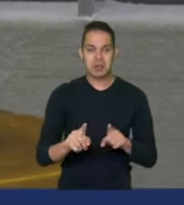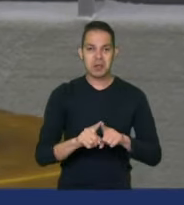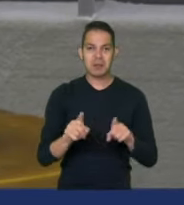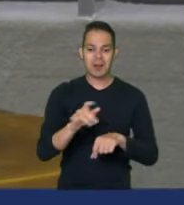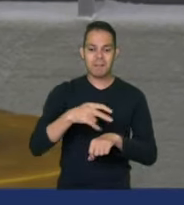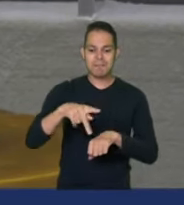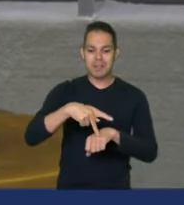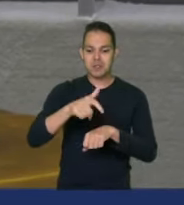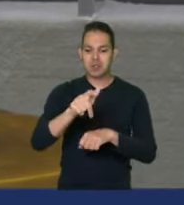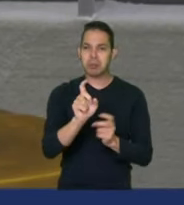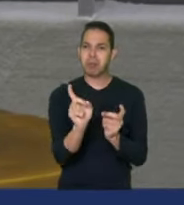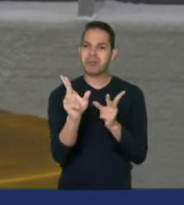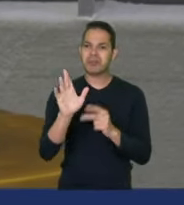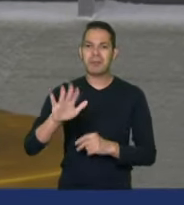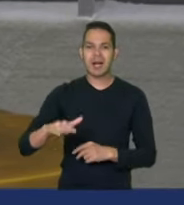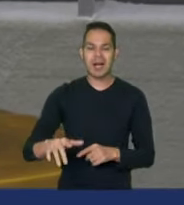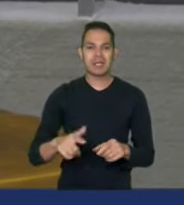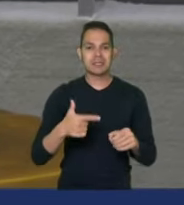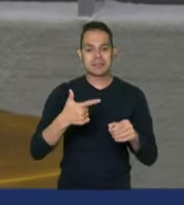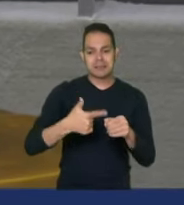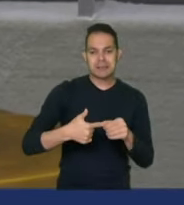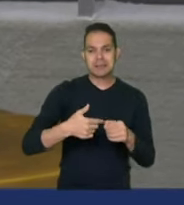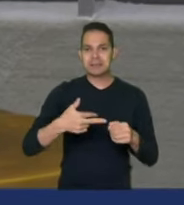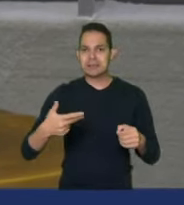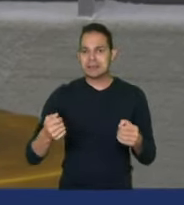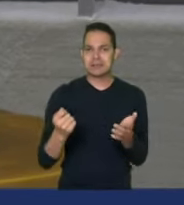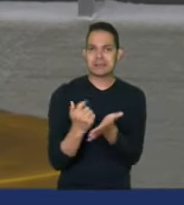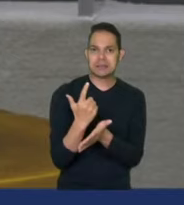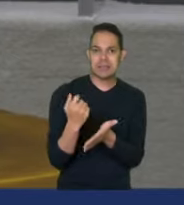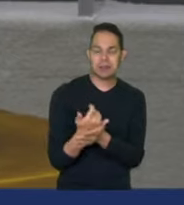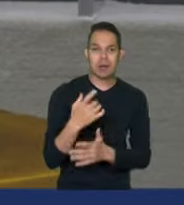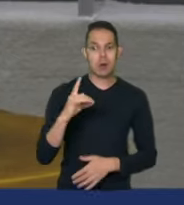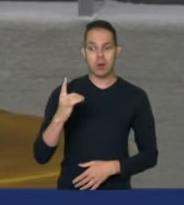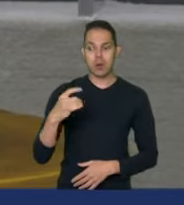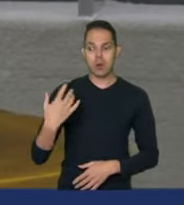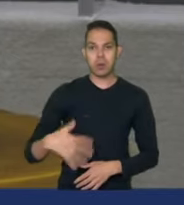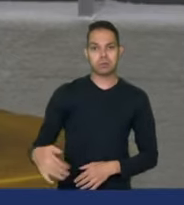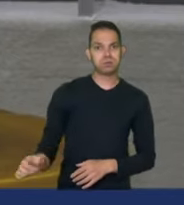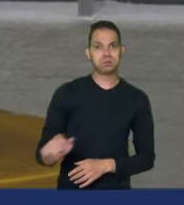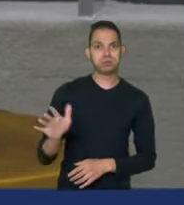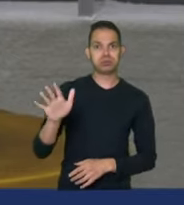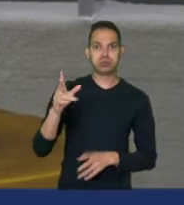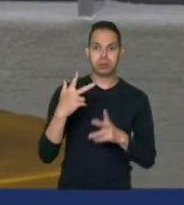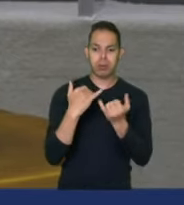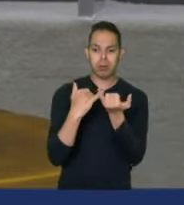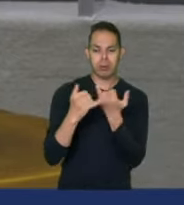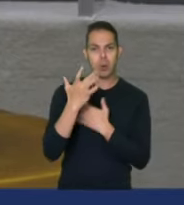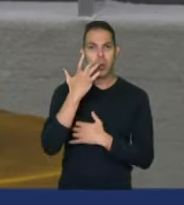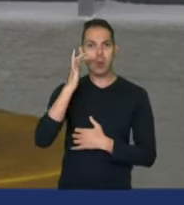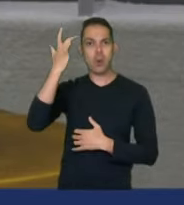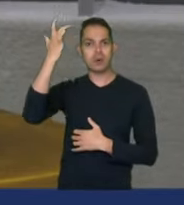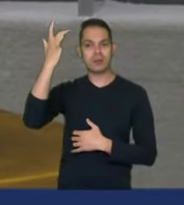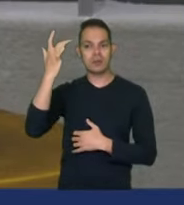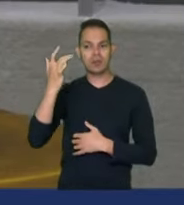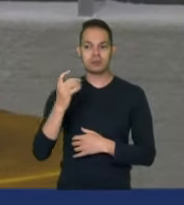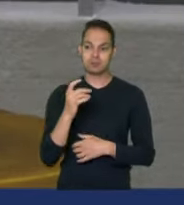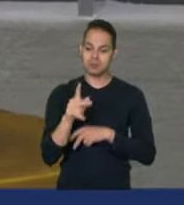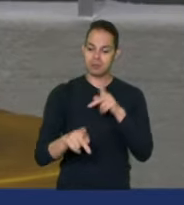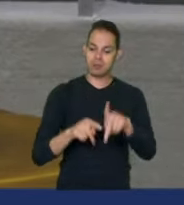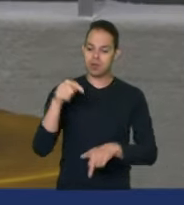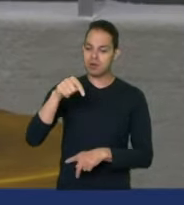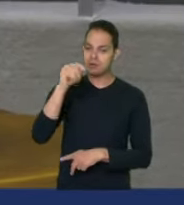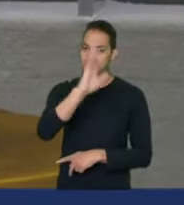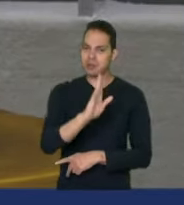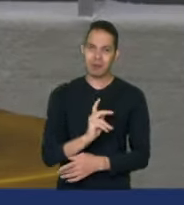a gente compra a gasolina, os derivados, a preço de dólar, a preço de ouro. E o brasileiro tem que pagar essa conta. Nós